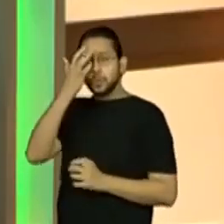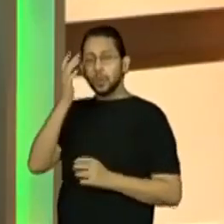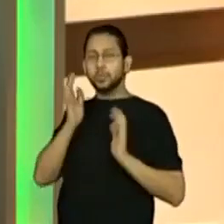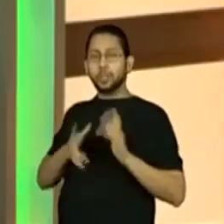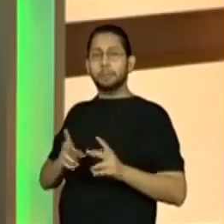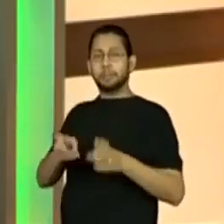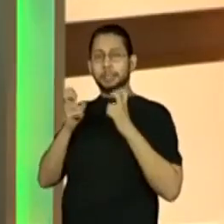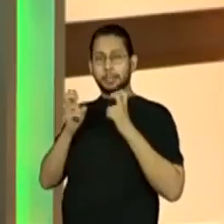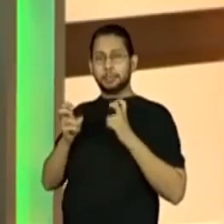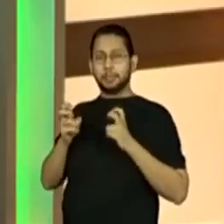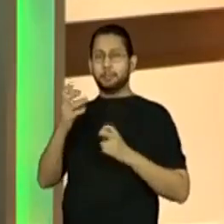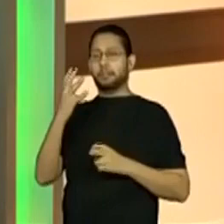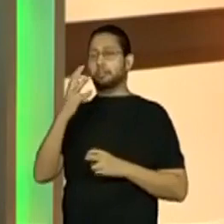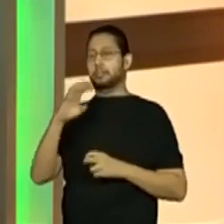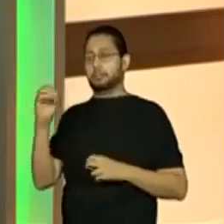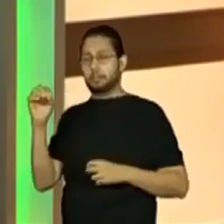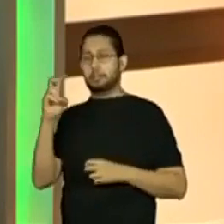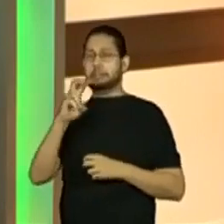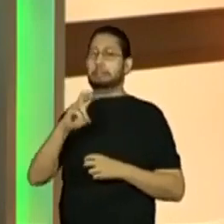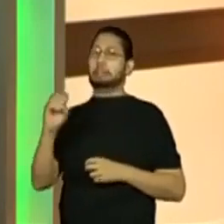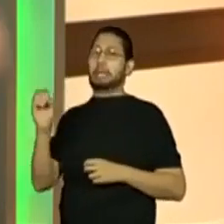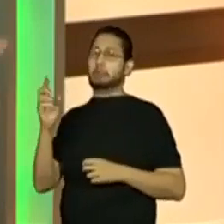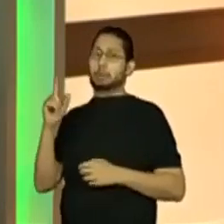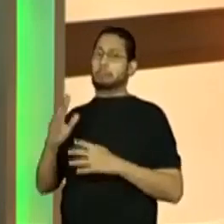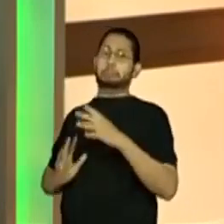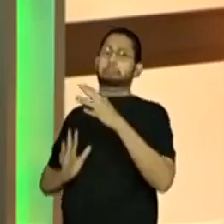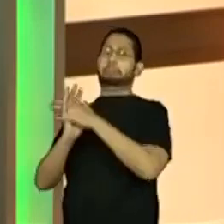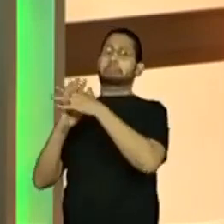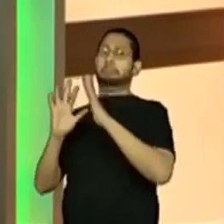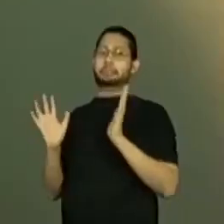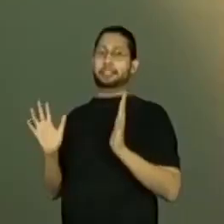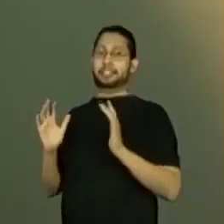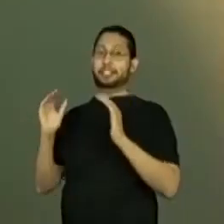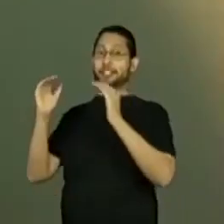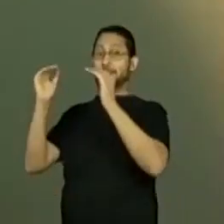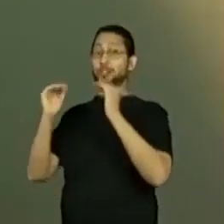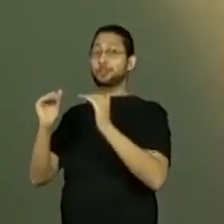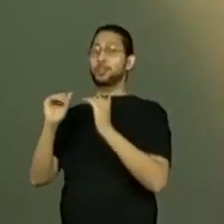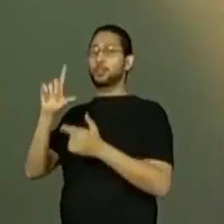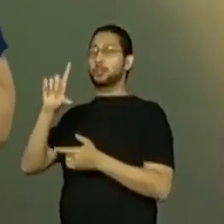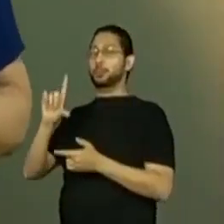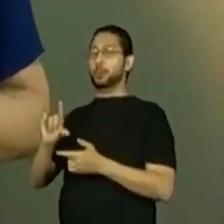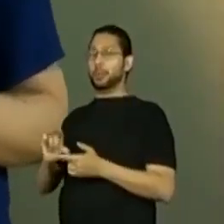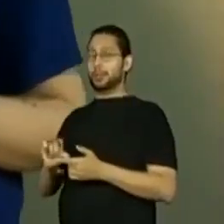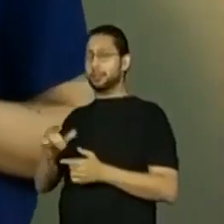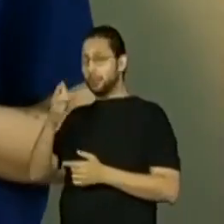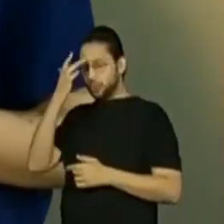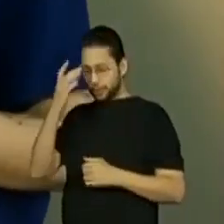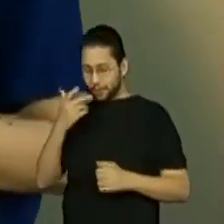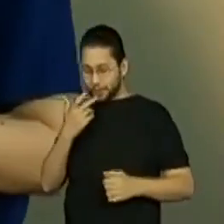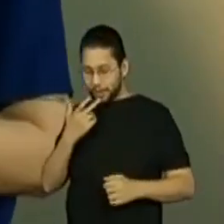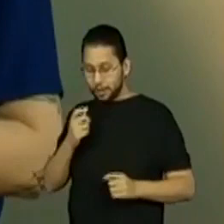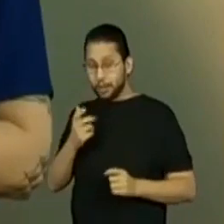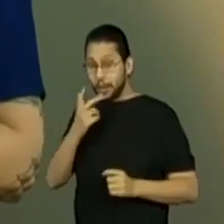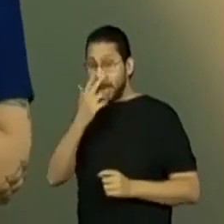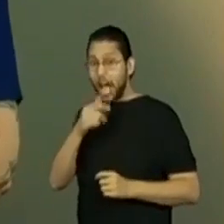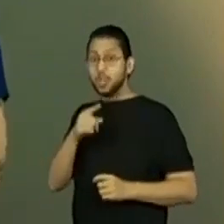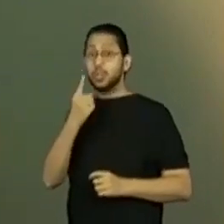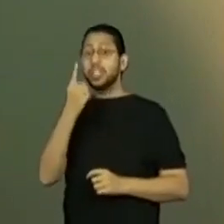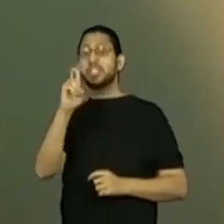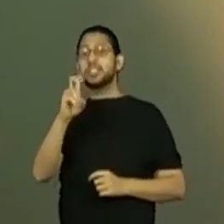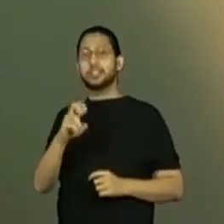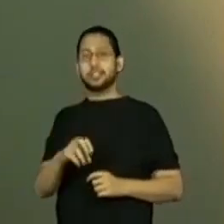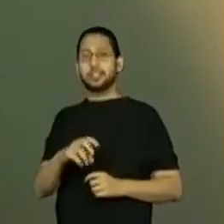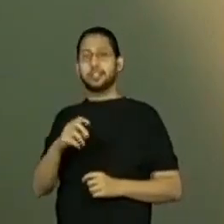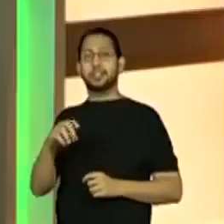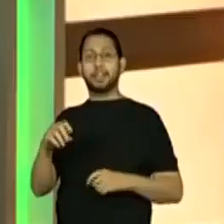que 400, 500 já é muito. Eles estão diminuindo. E eles estão falando que pode ser que seja 15.